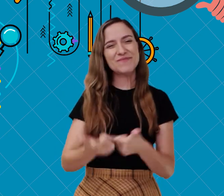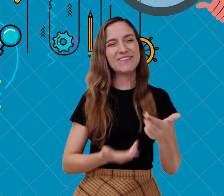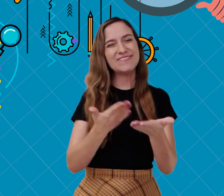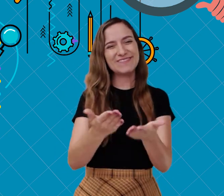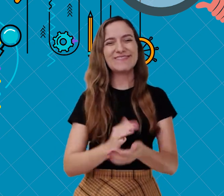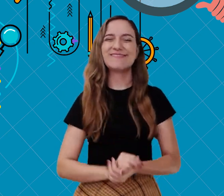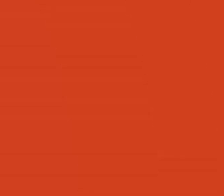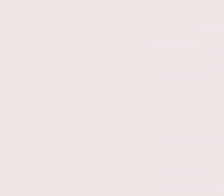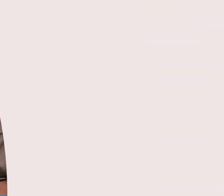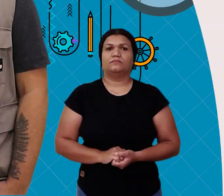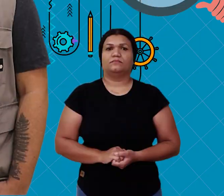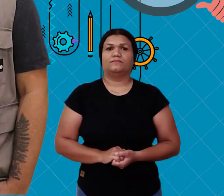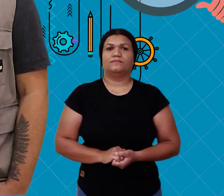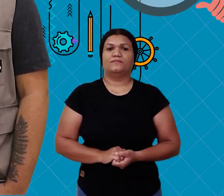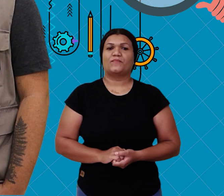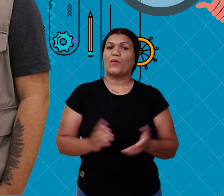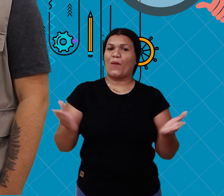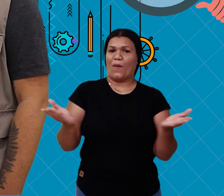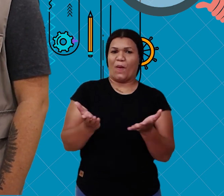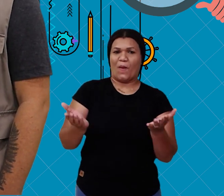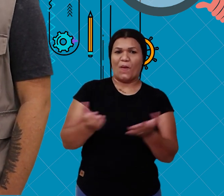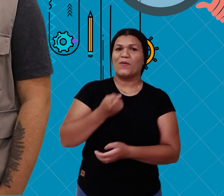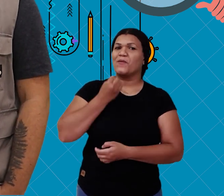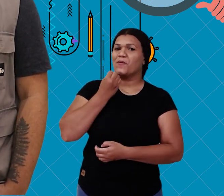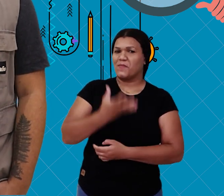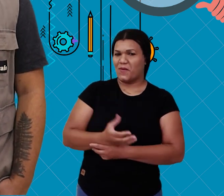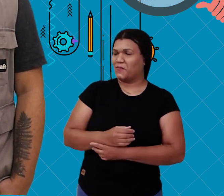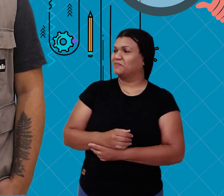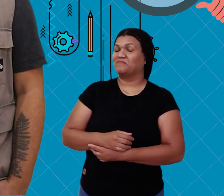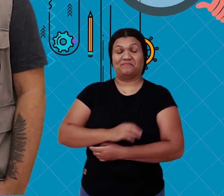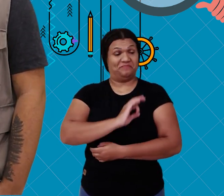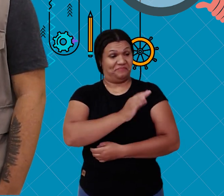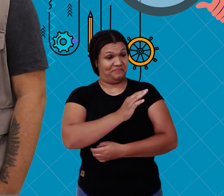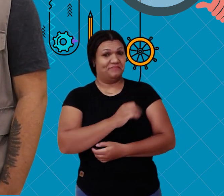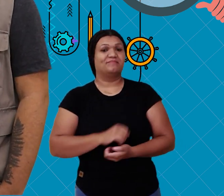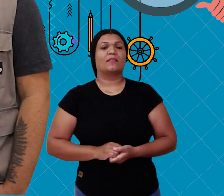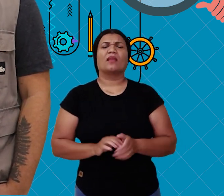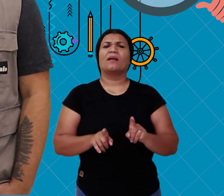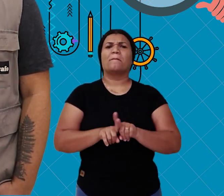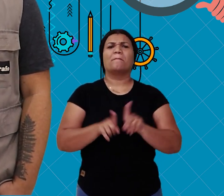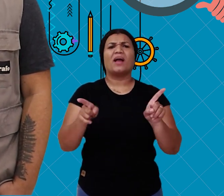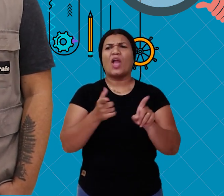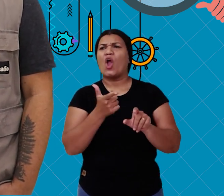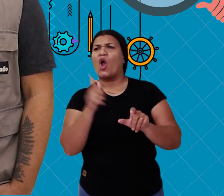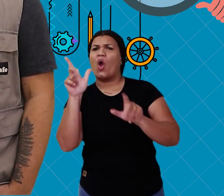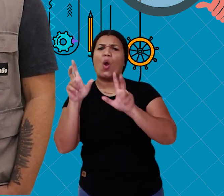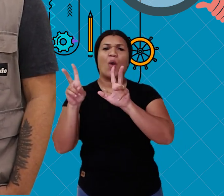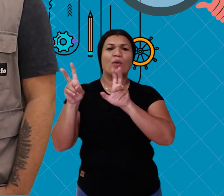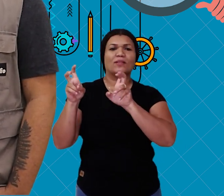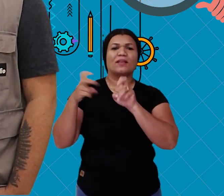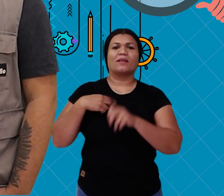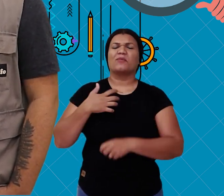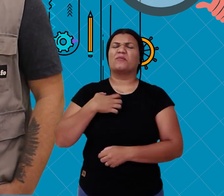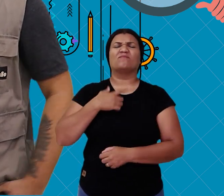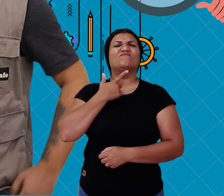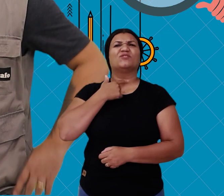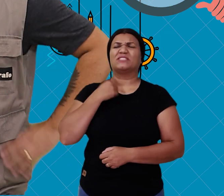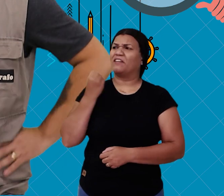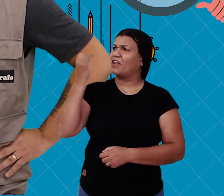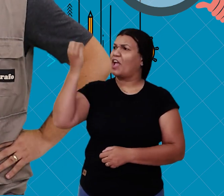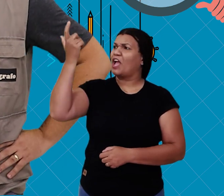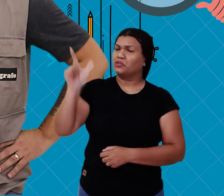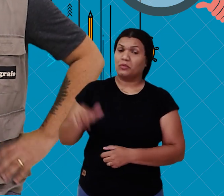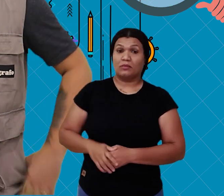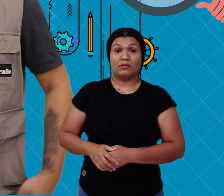bom trabalho! Hoje foi muito bom, viu, Gabriel? Foi mesmo. Mas, assim, mudando de assunto, tô querendo viajar de novo. De